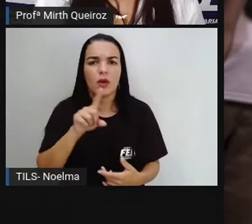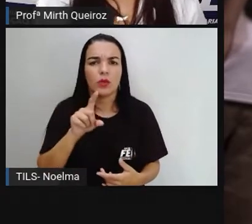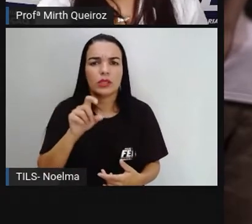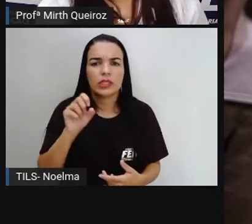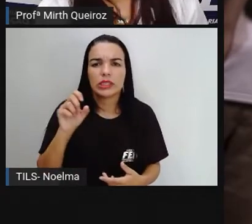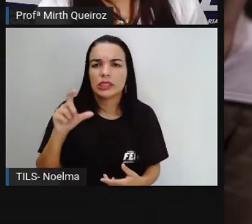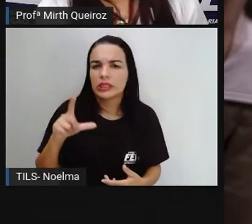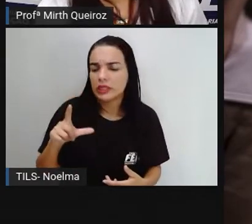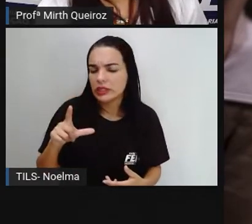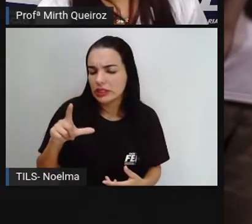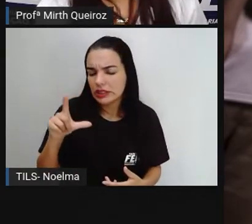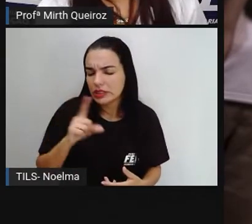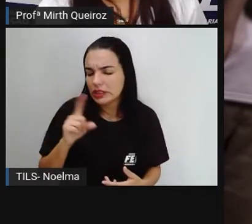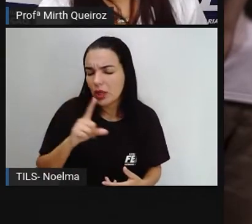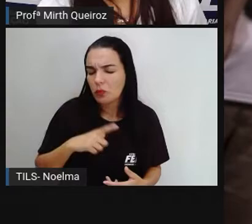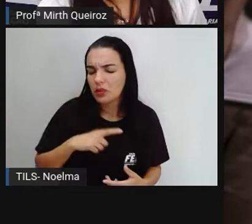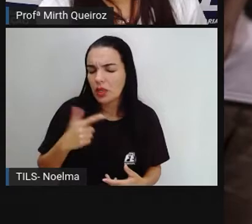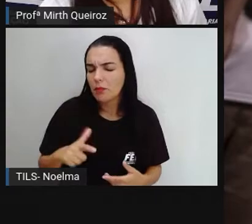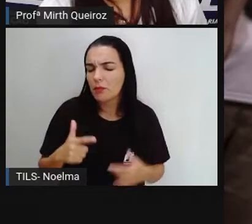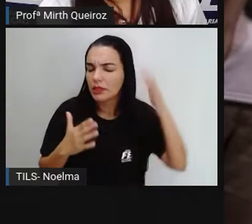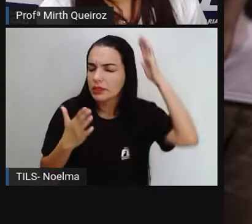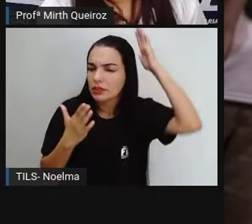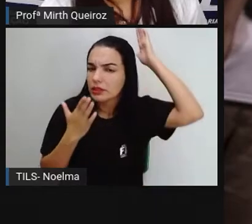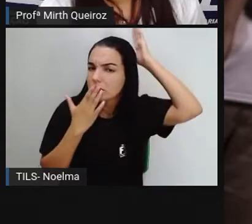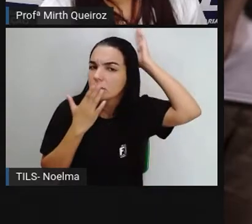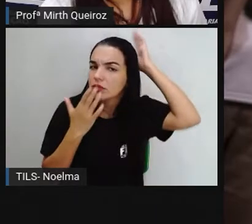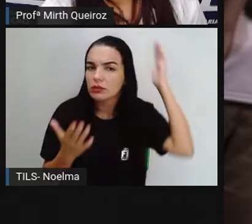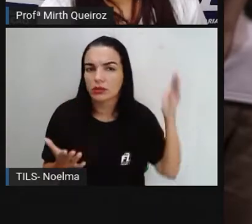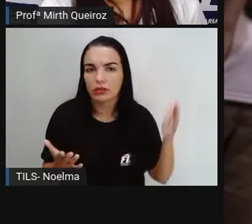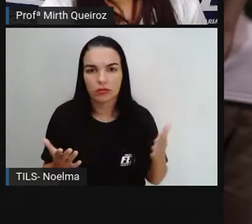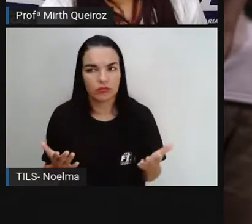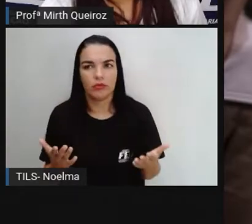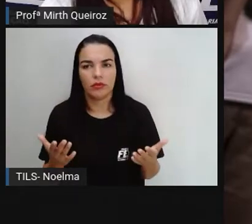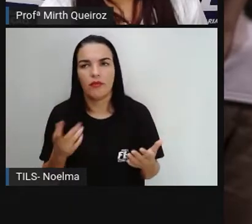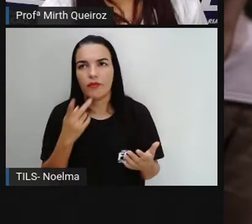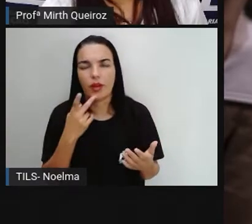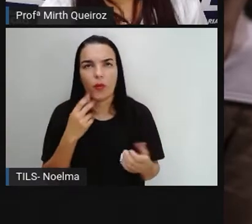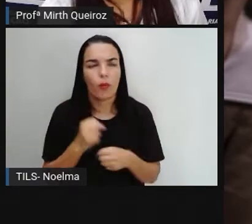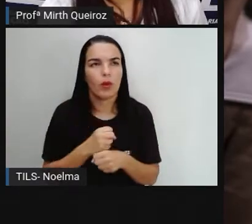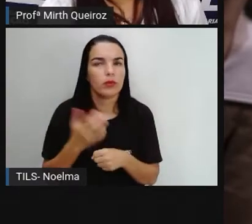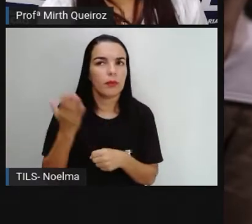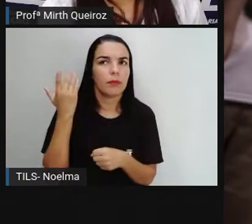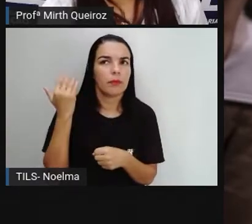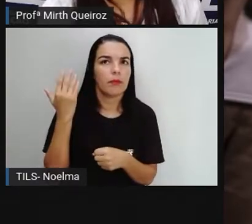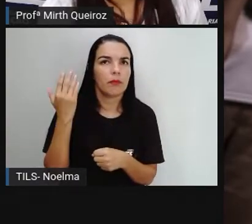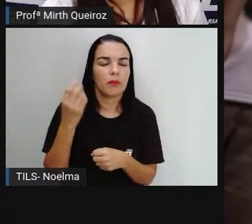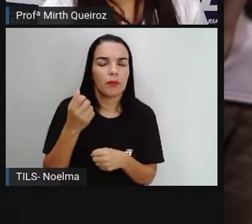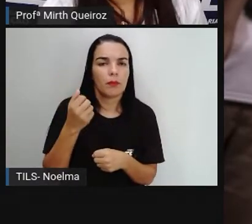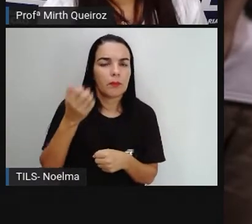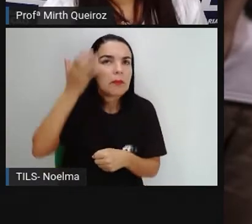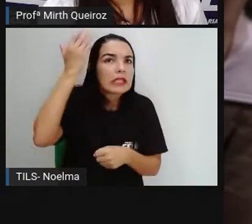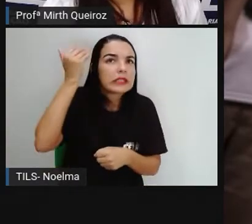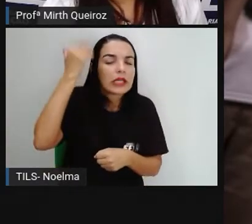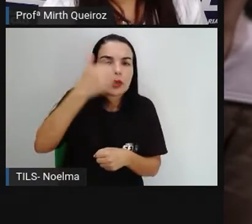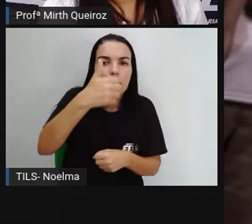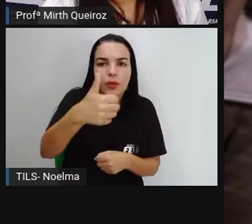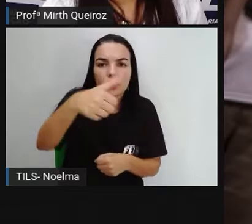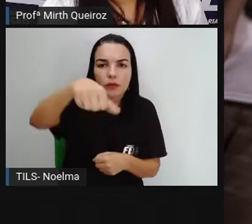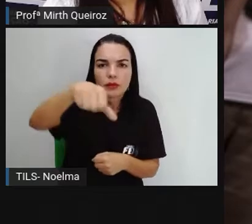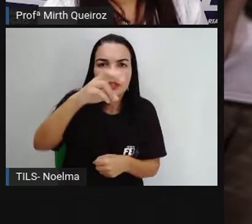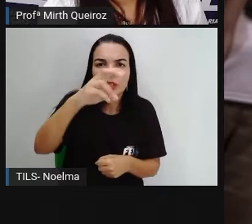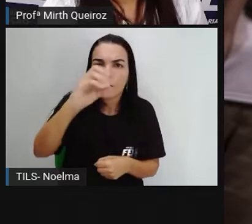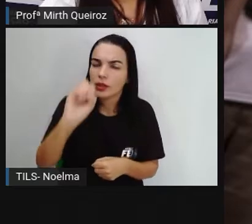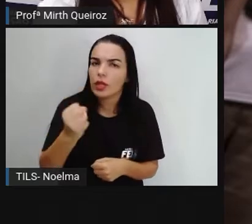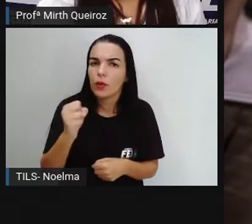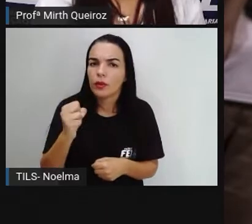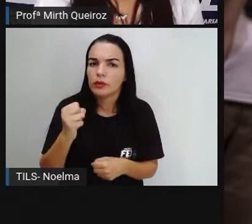hoje, ele disse isso lá em 1958, quando ele era contra